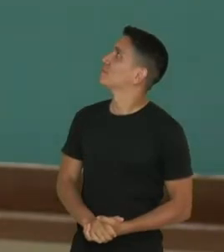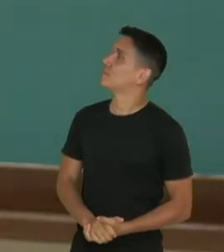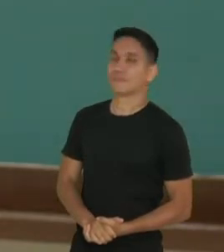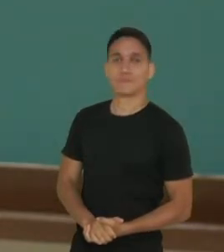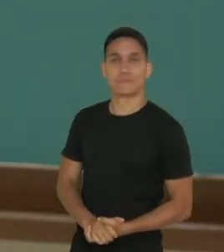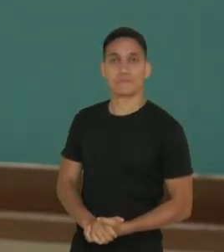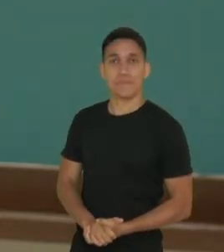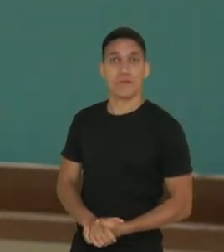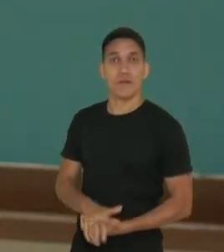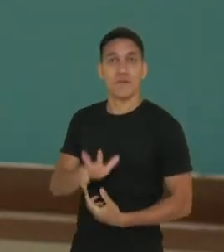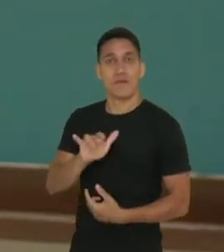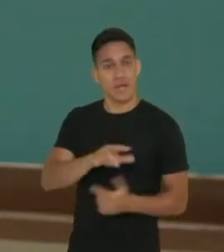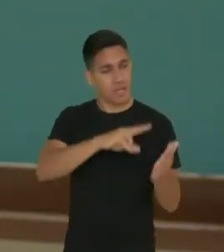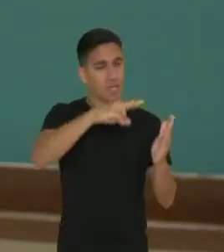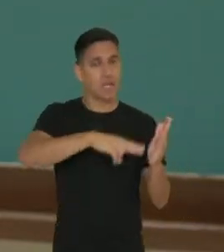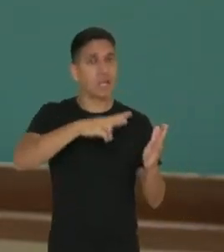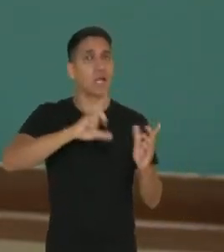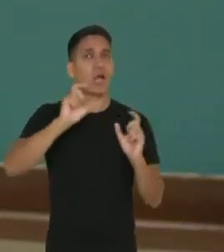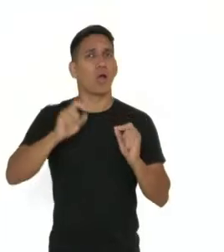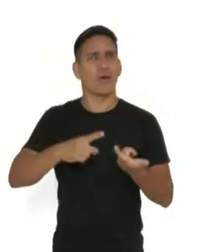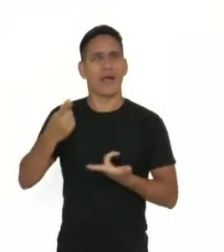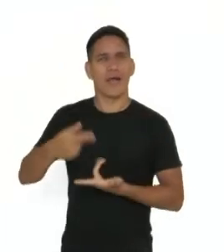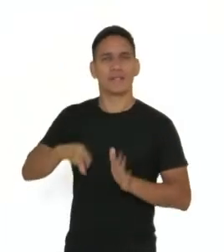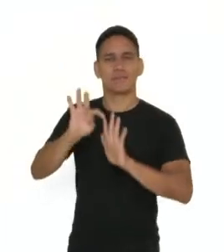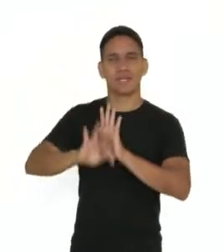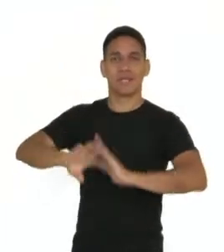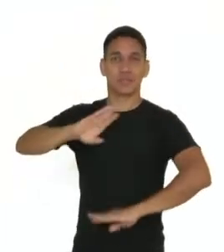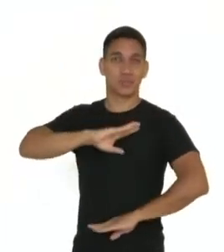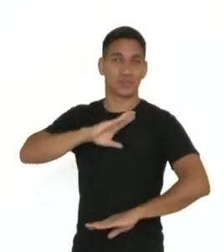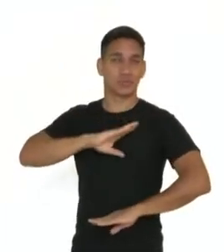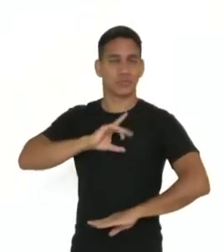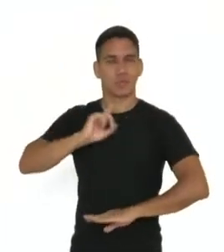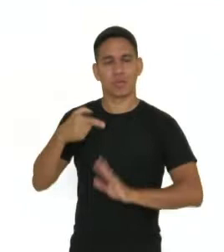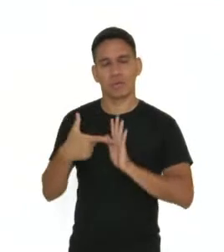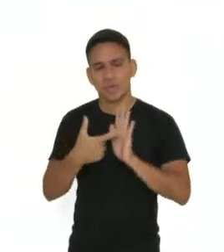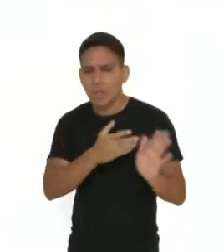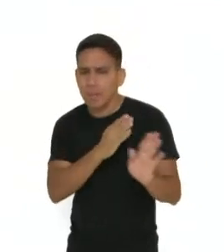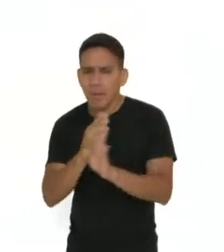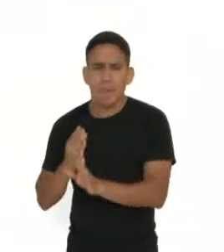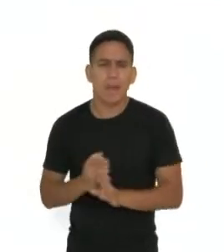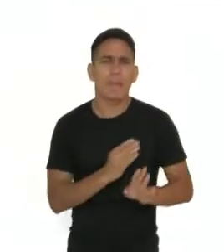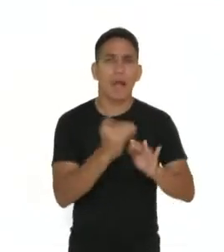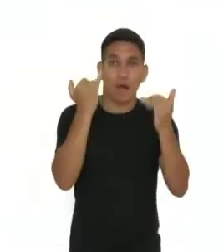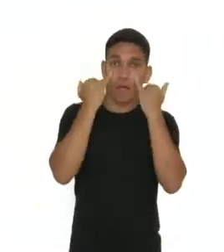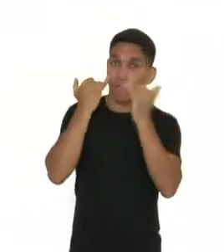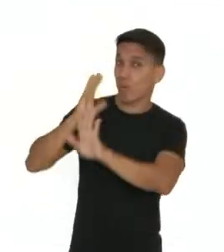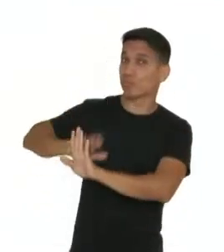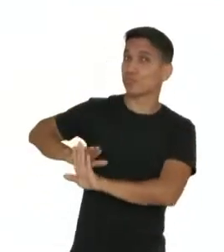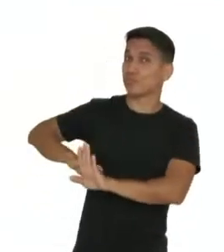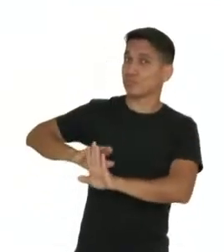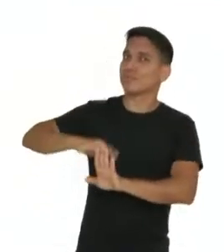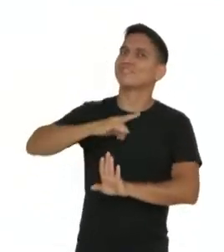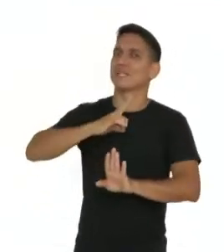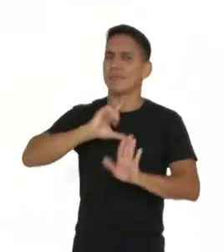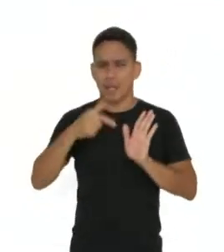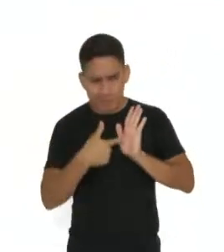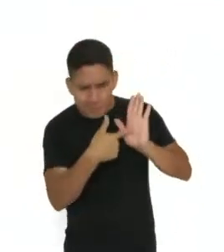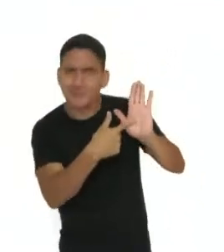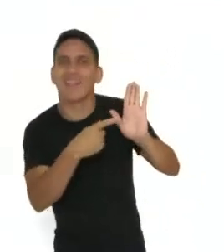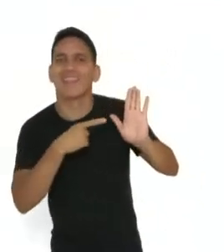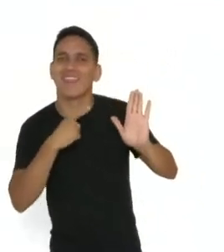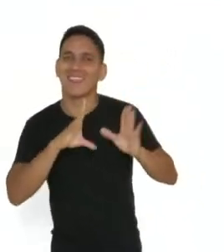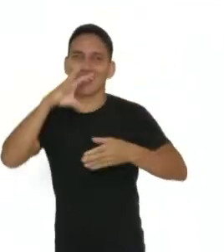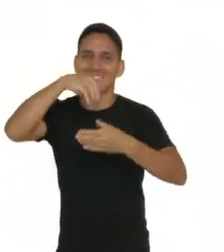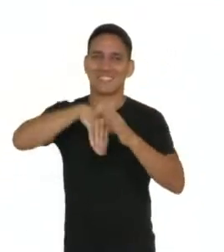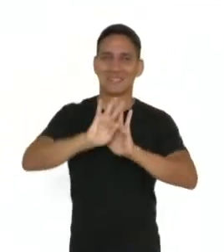Nós vamos fazer a leitura de um caso, certo? Localizar informações implícitas e explícitas dentro